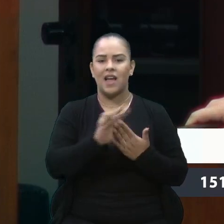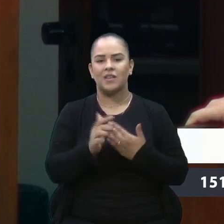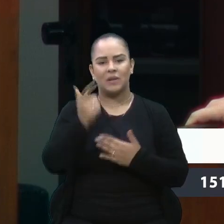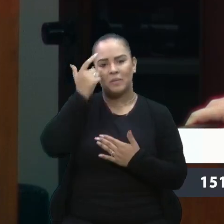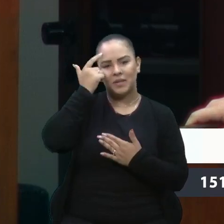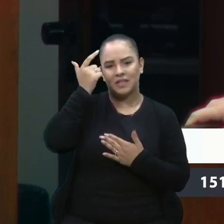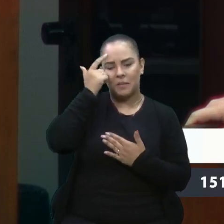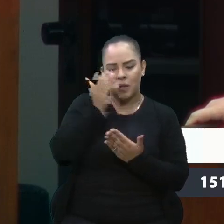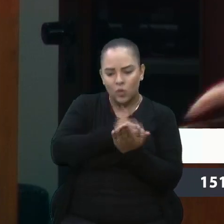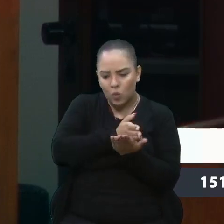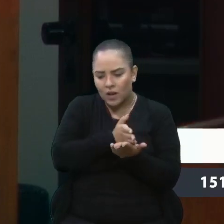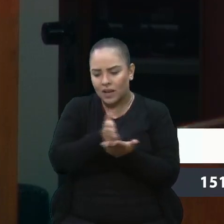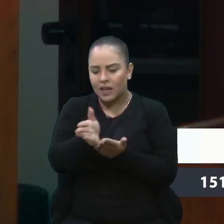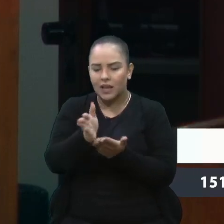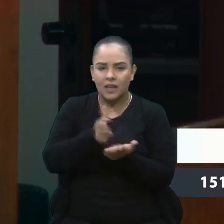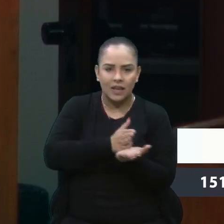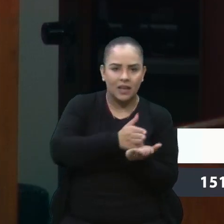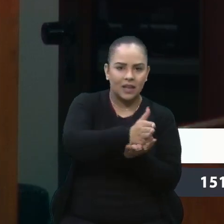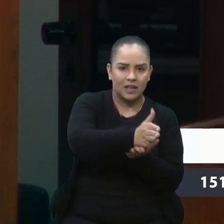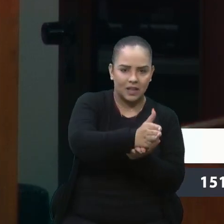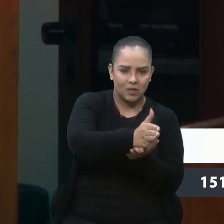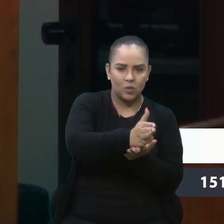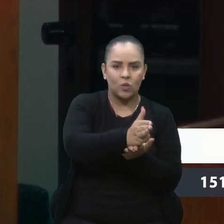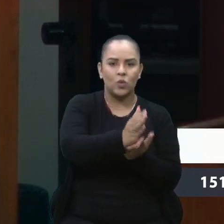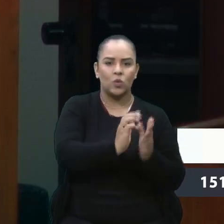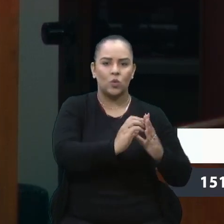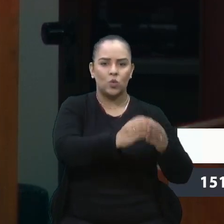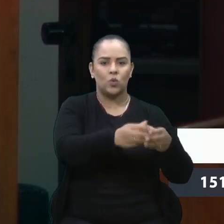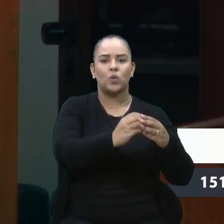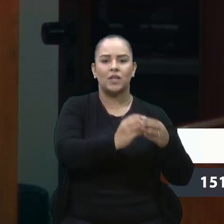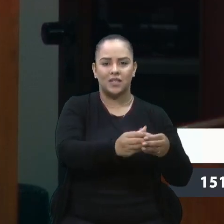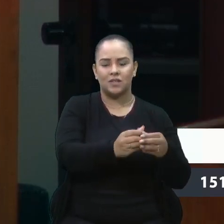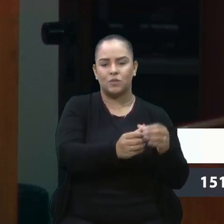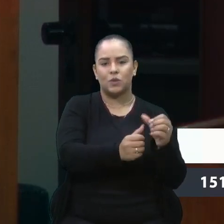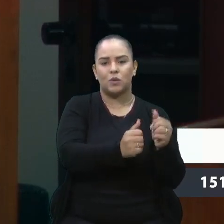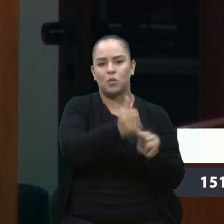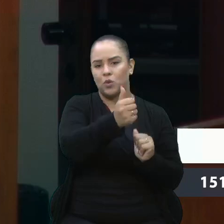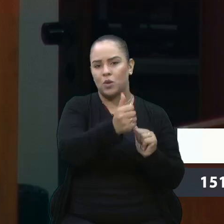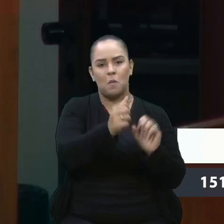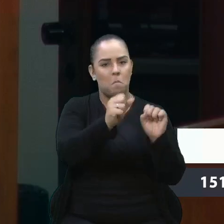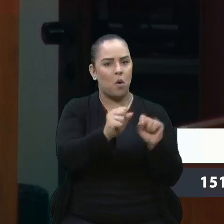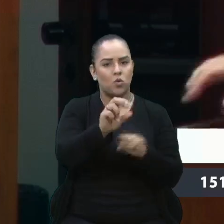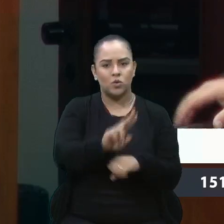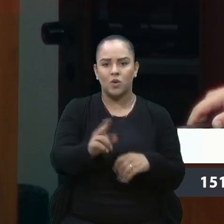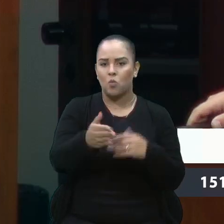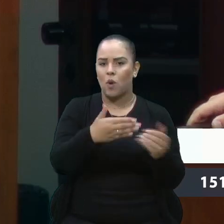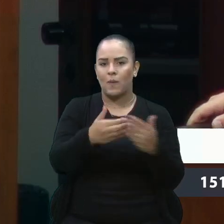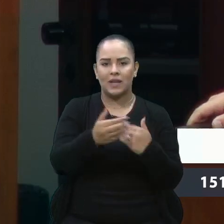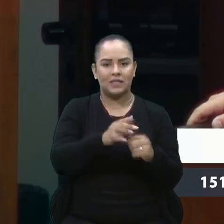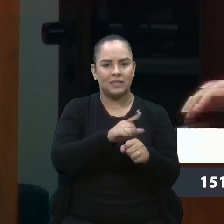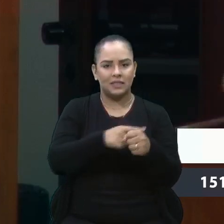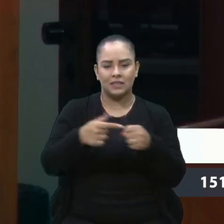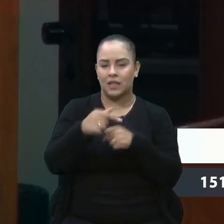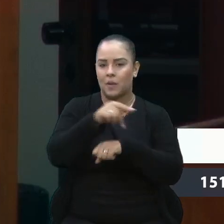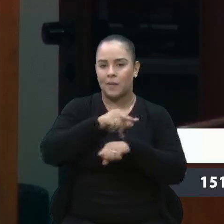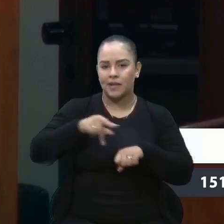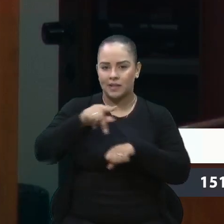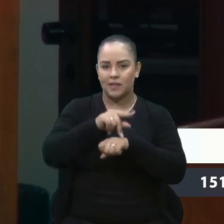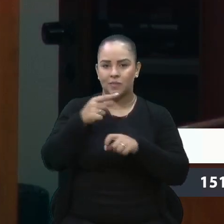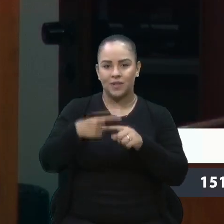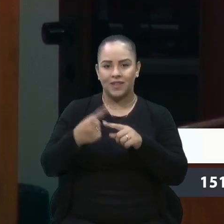pensamentos e linhas do turismo esportivo que podem ser utilizados em qualquer cidade do país. Então, a